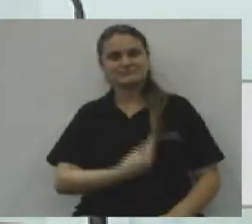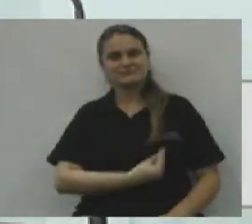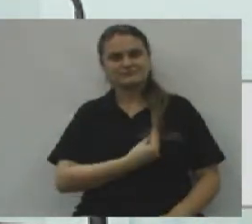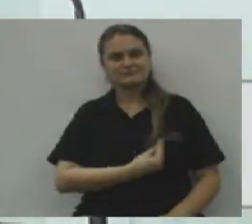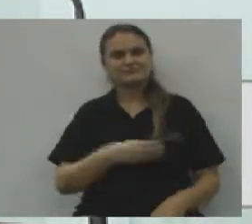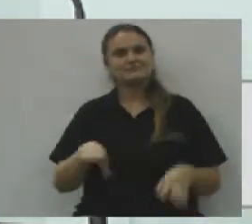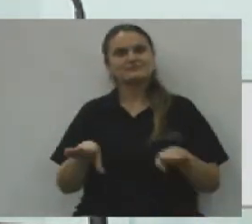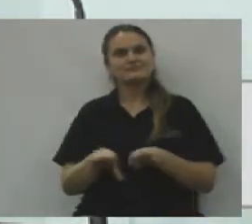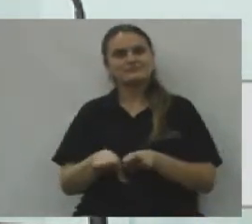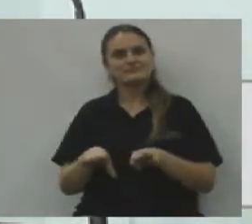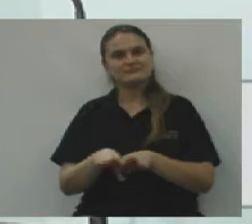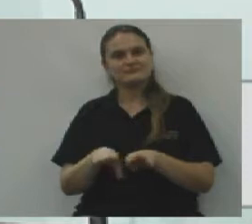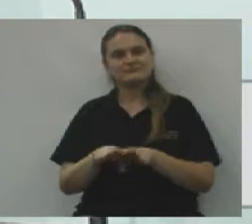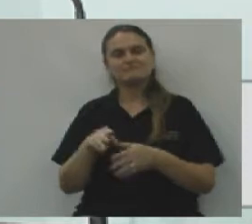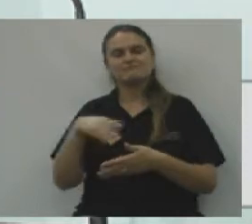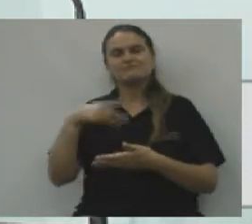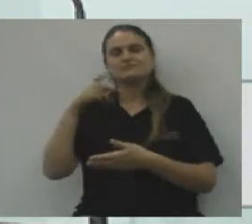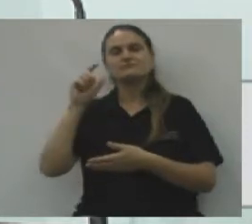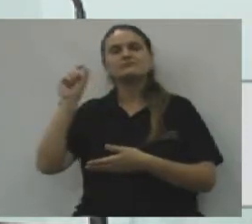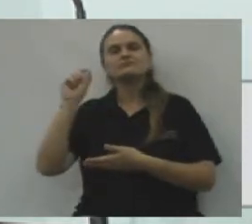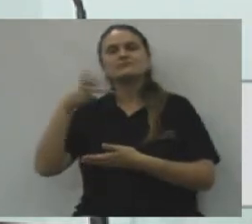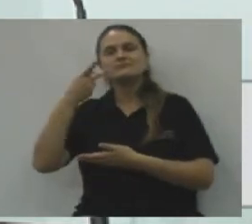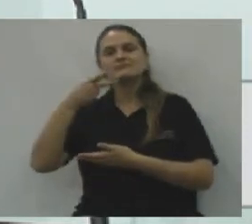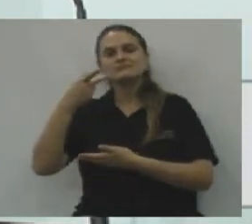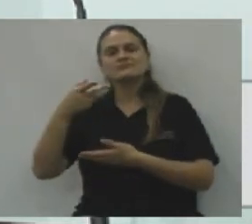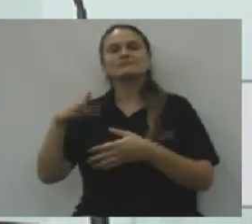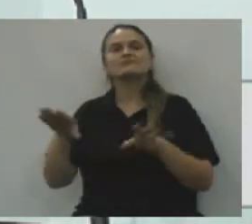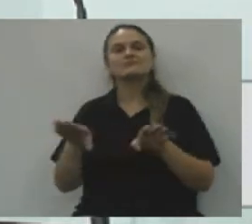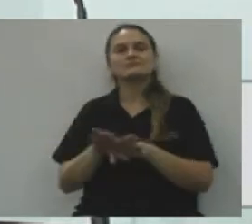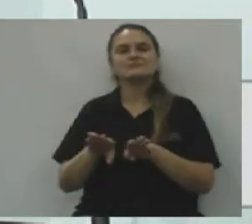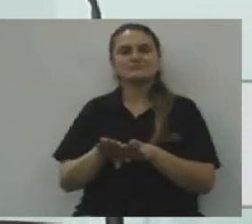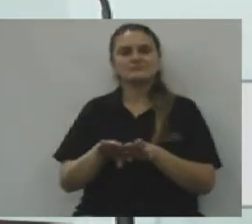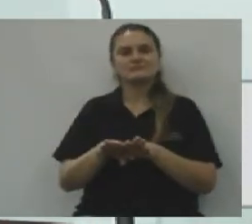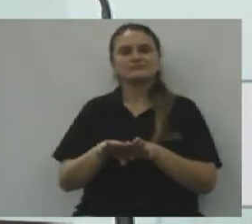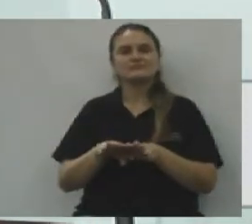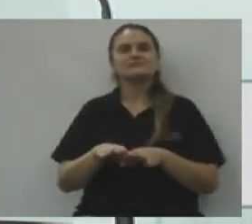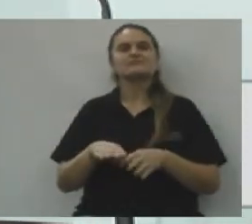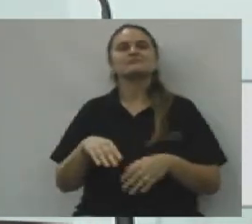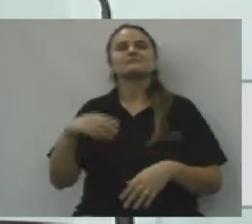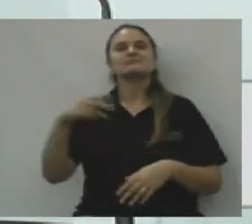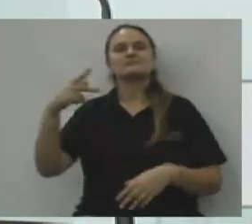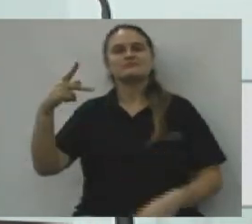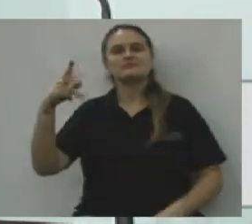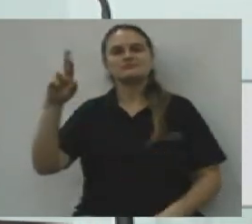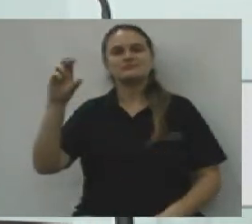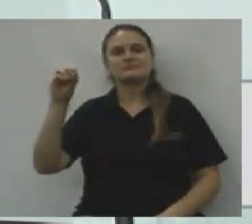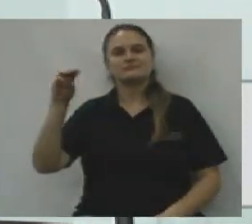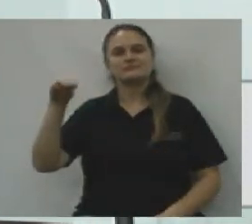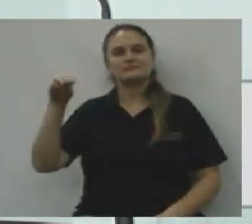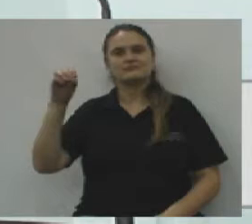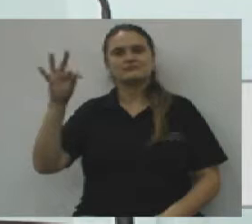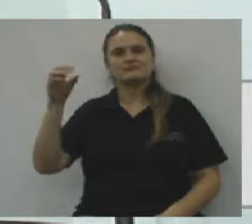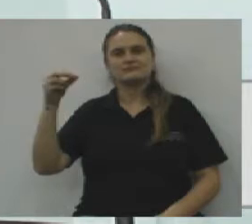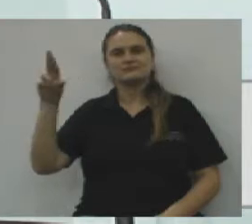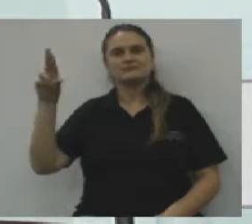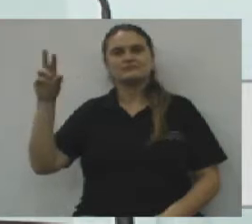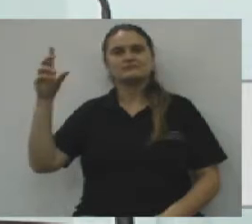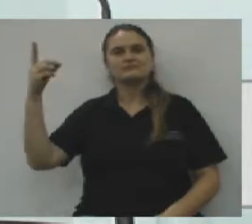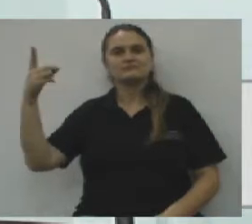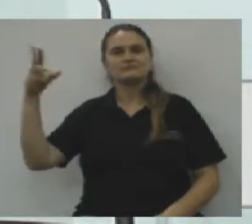e suas palavras, e também o nosso promotor de justiça, Dr.